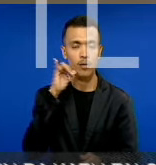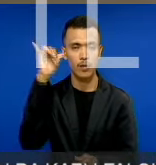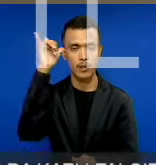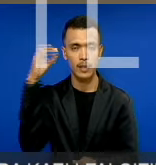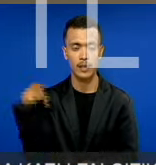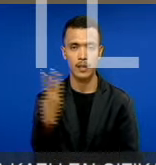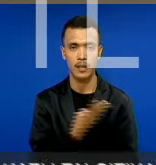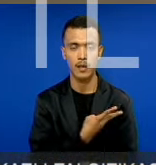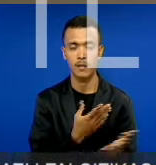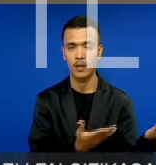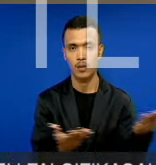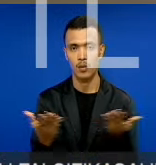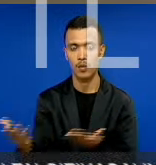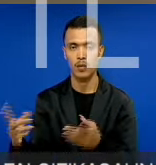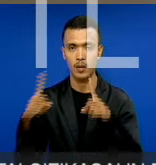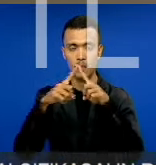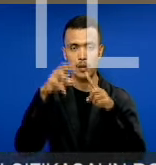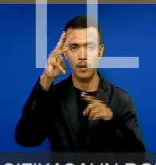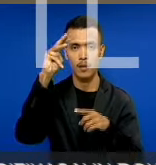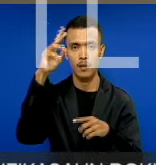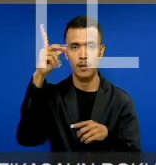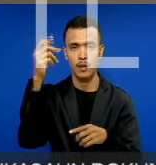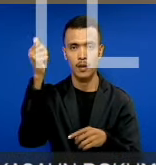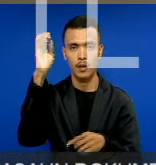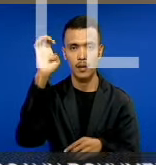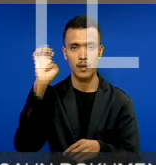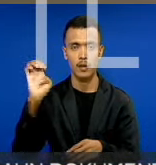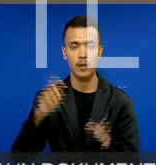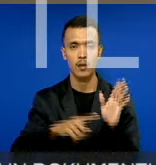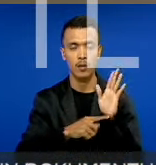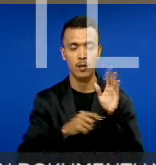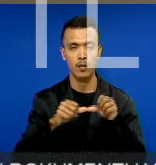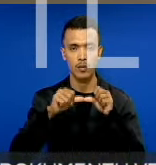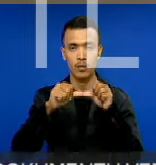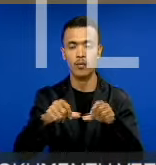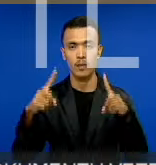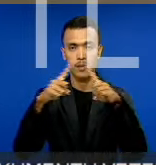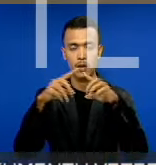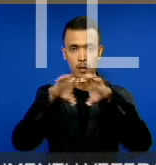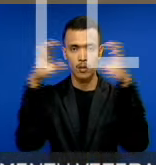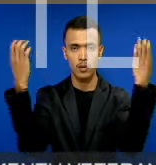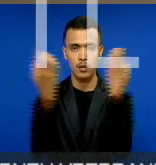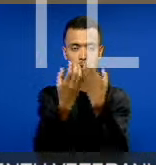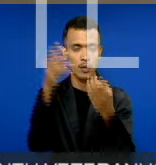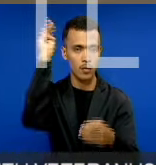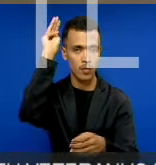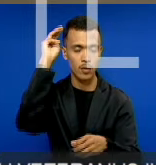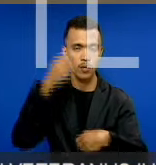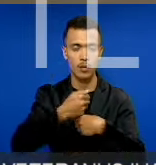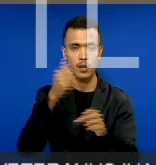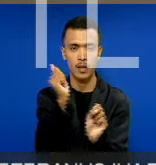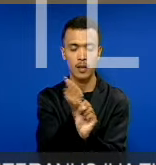mim submeto a na Bahia Mekai, onde avança para o Conselho Ministro, onde há a